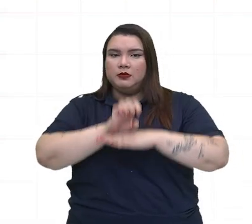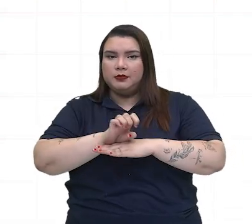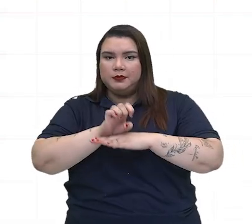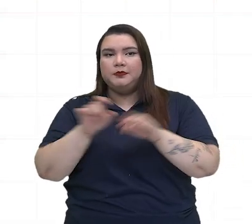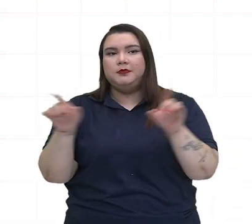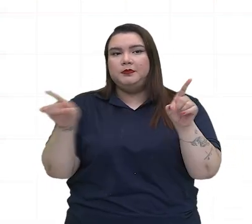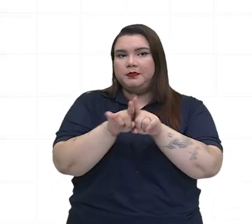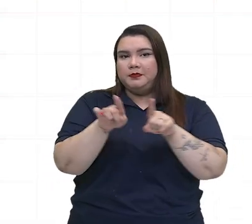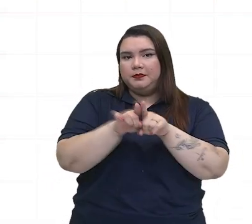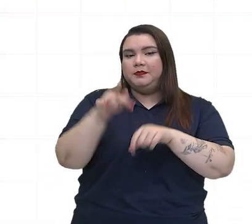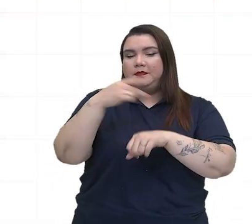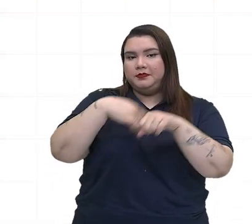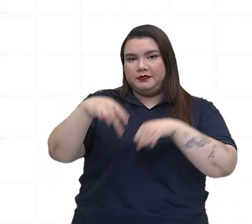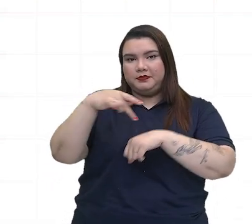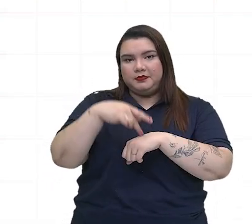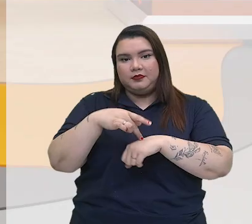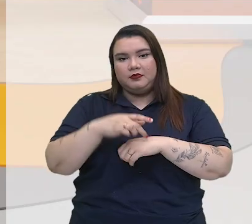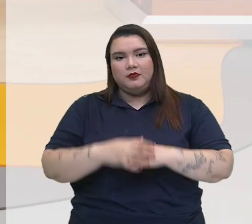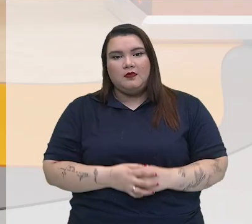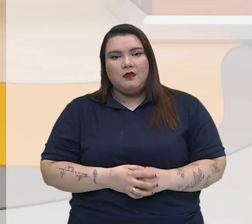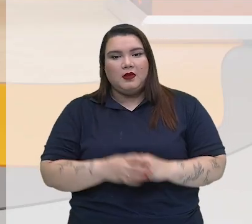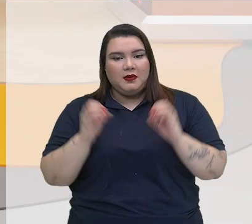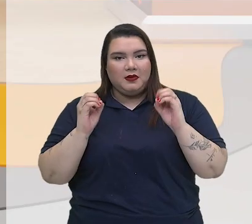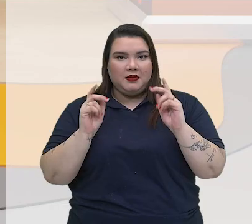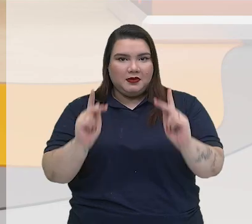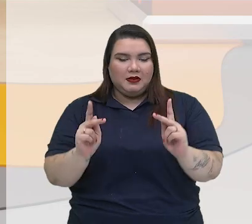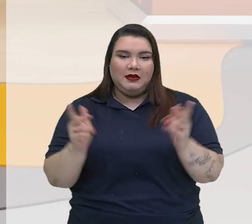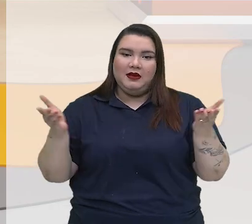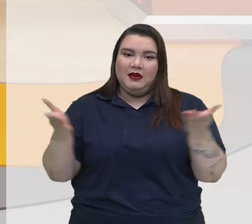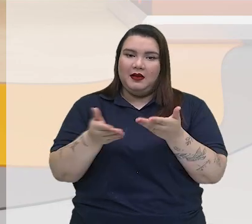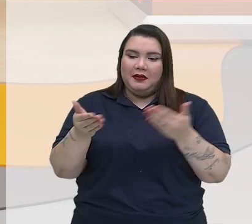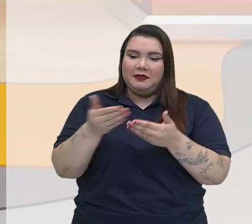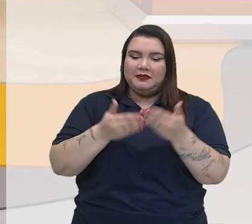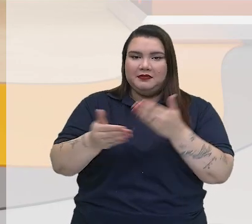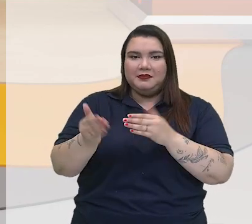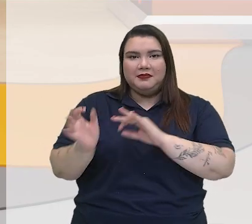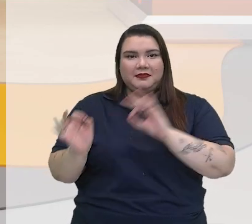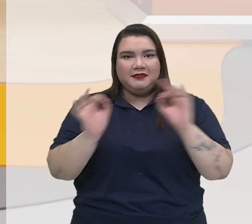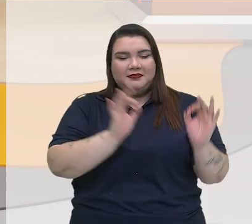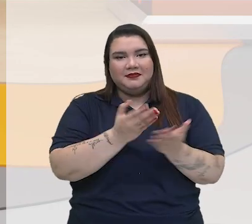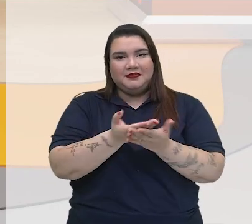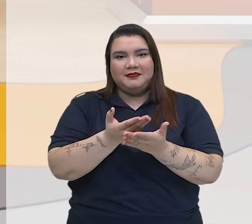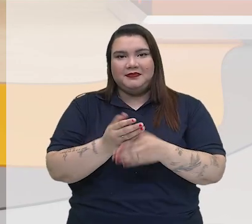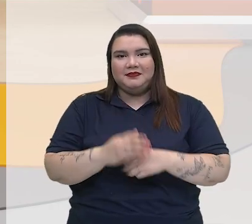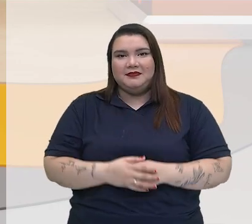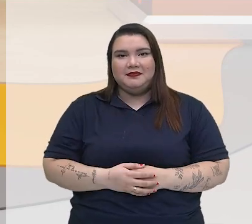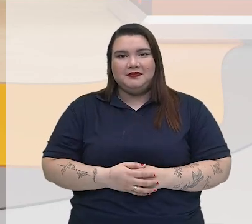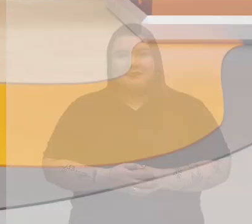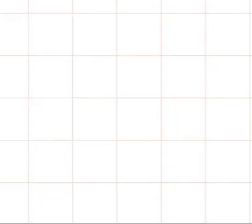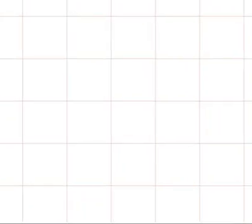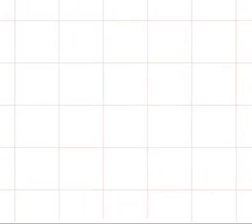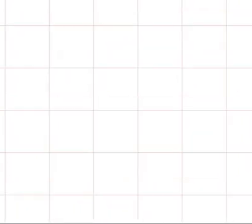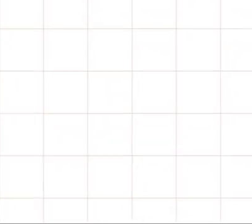município, estado e país. A partir desse momento, acompanhem comigo esta aula.